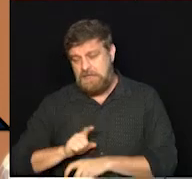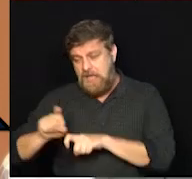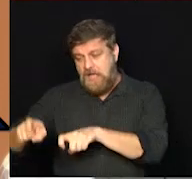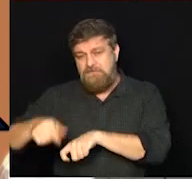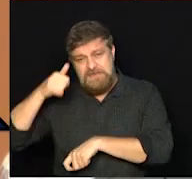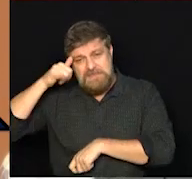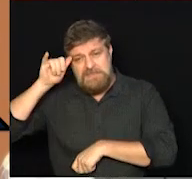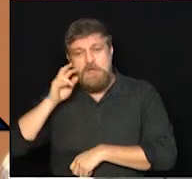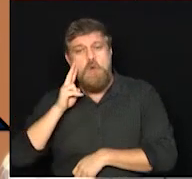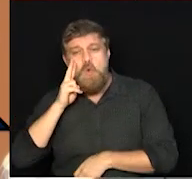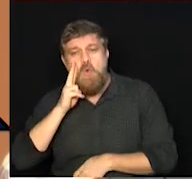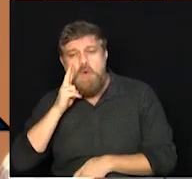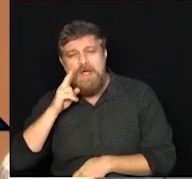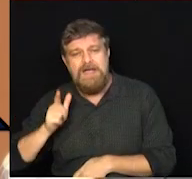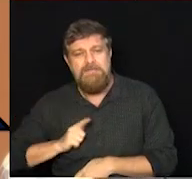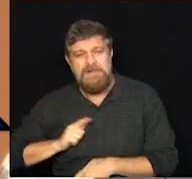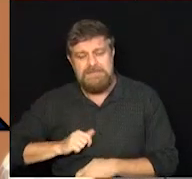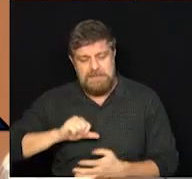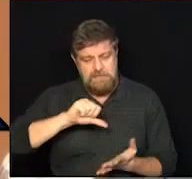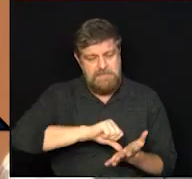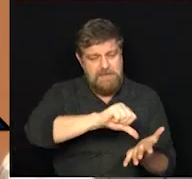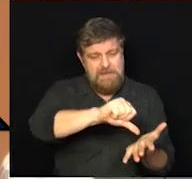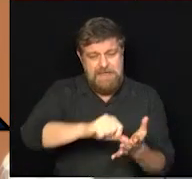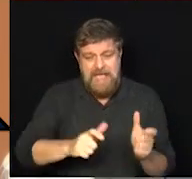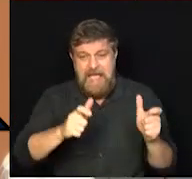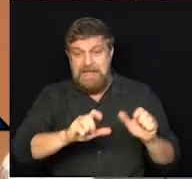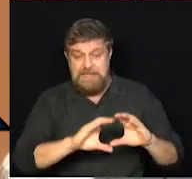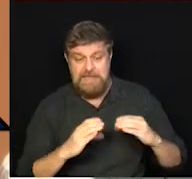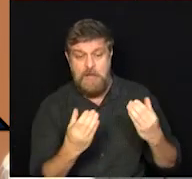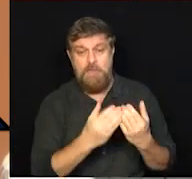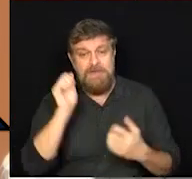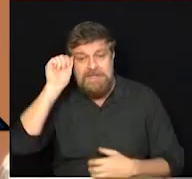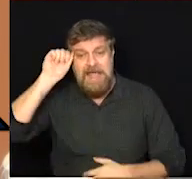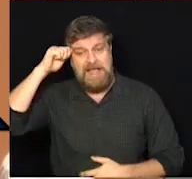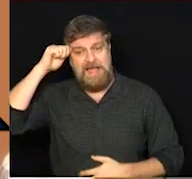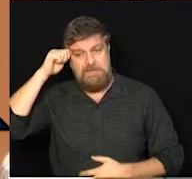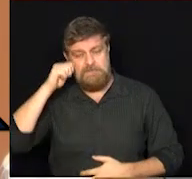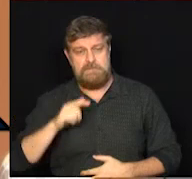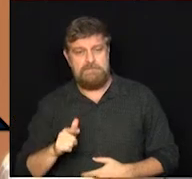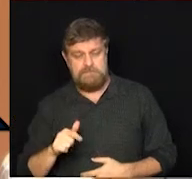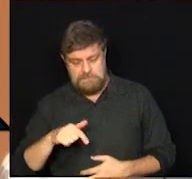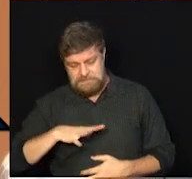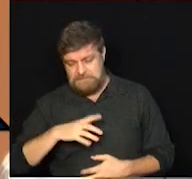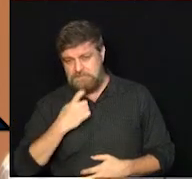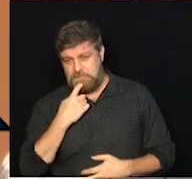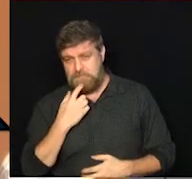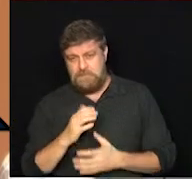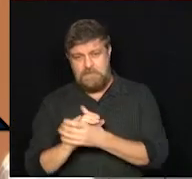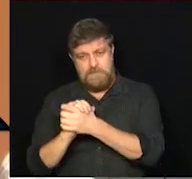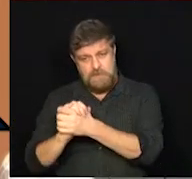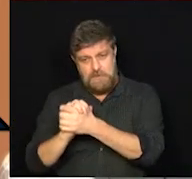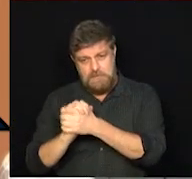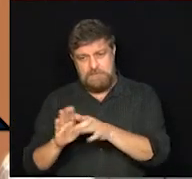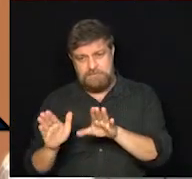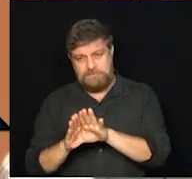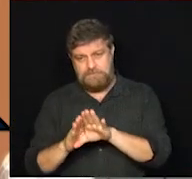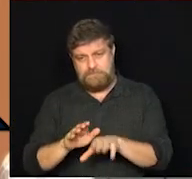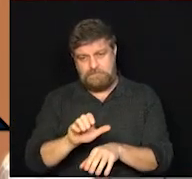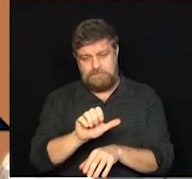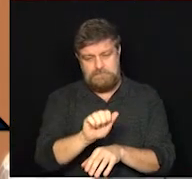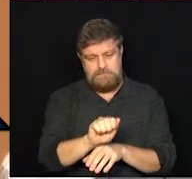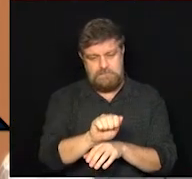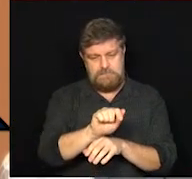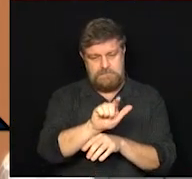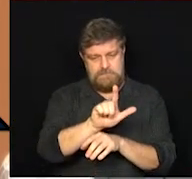Roseira e não só ele mas claro outro ângulo agriculturais município de Campinas quero saudar aqui também Alessandra